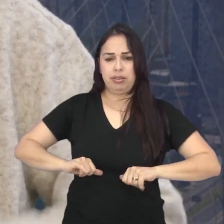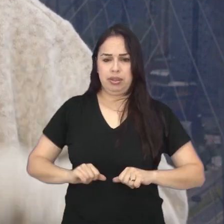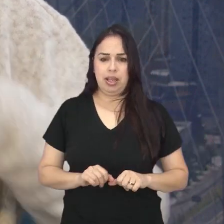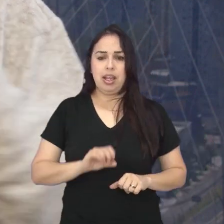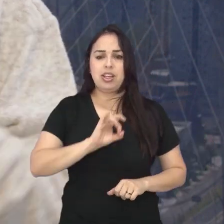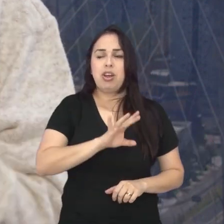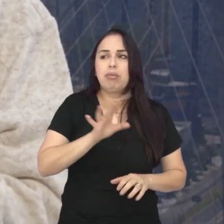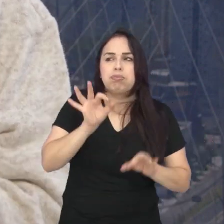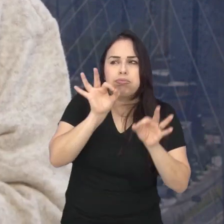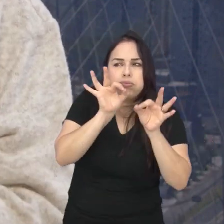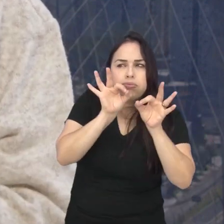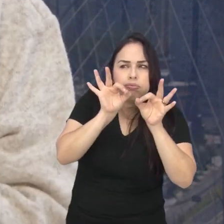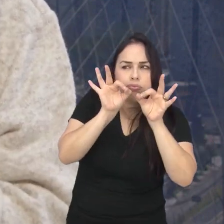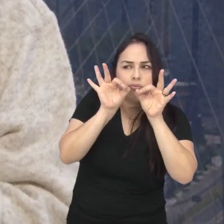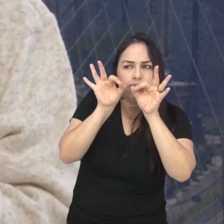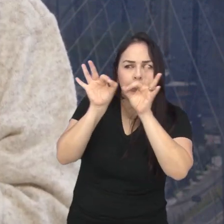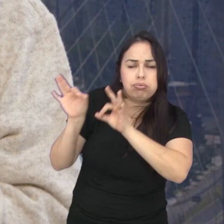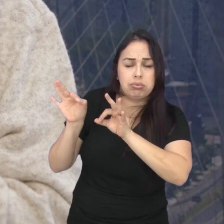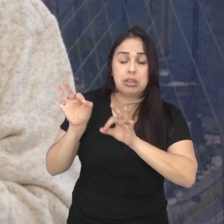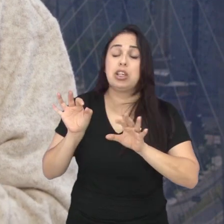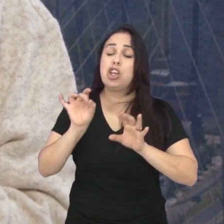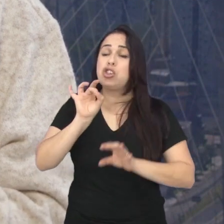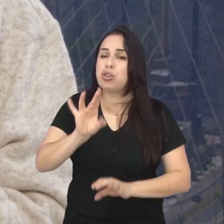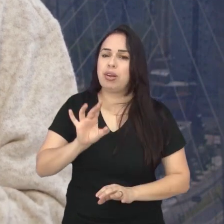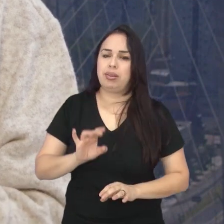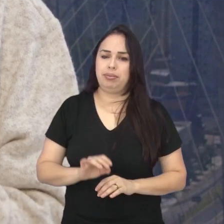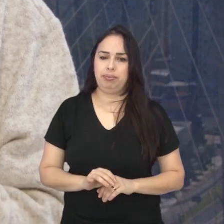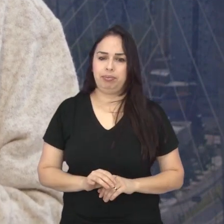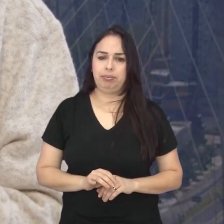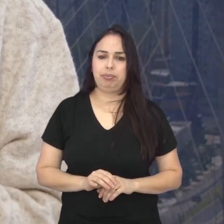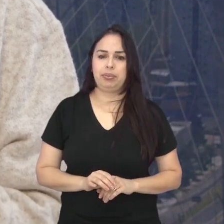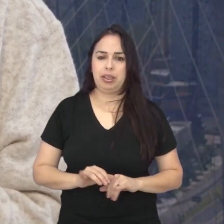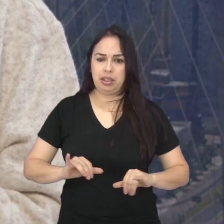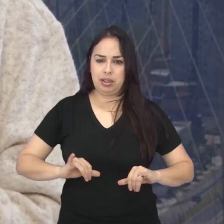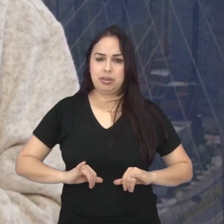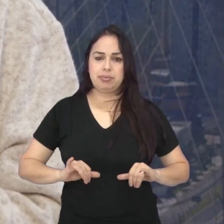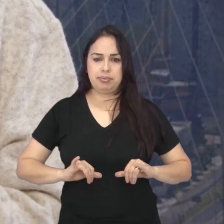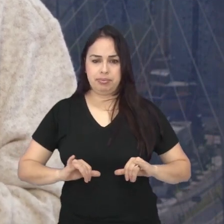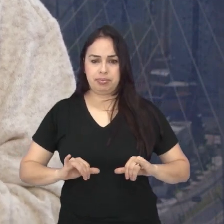de apenas ter a possibilidade, por exemplo, de